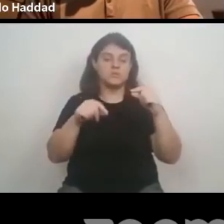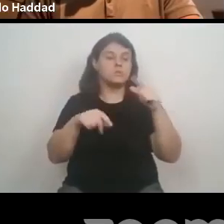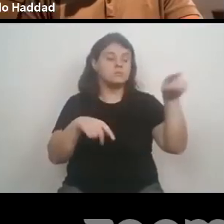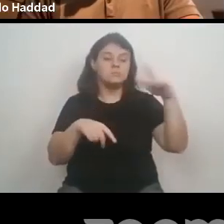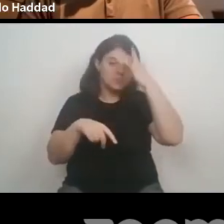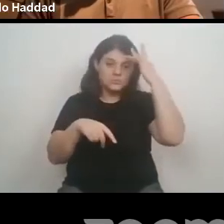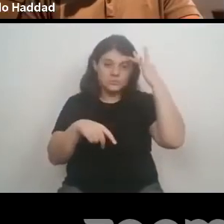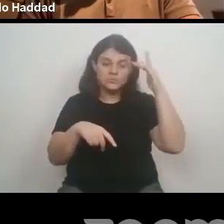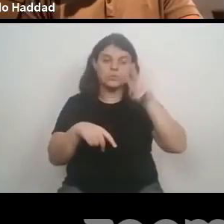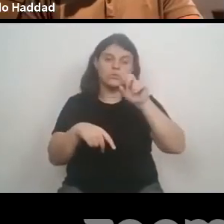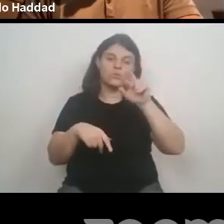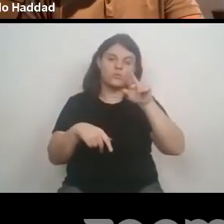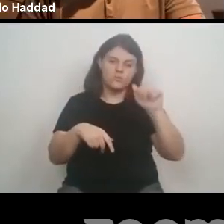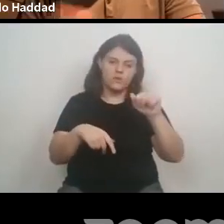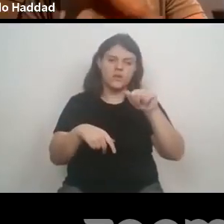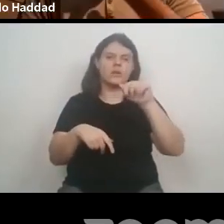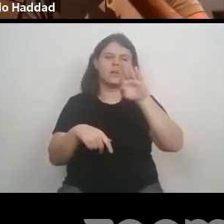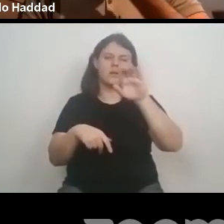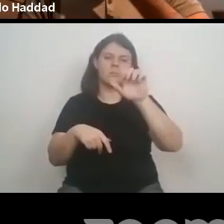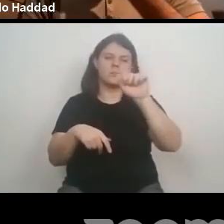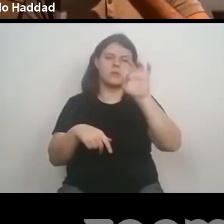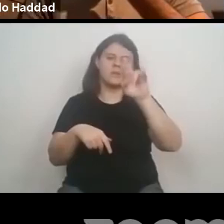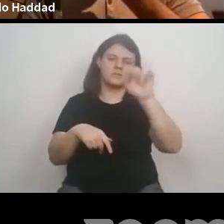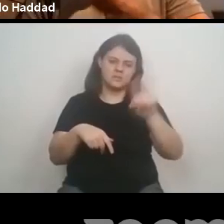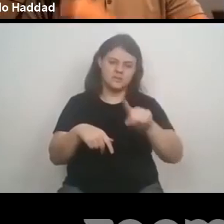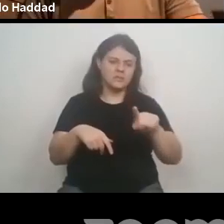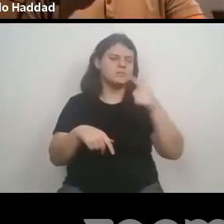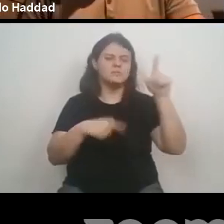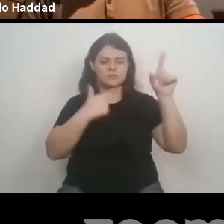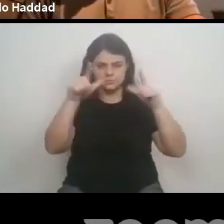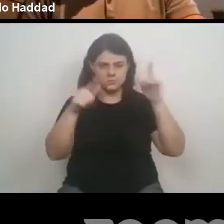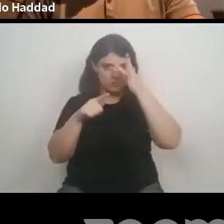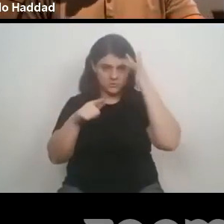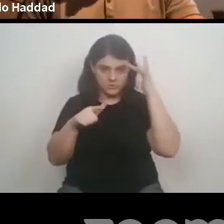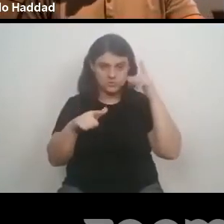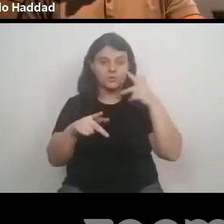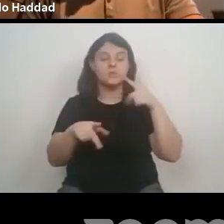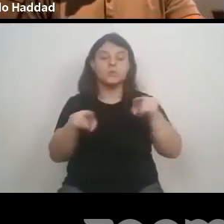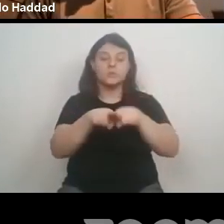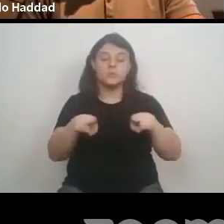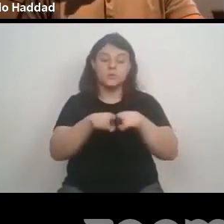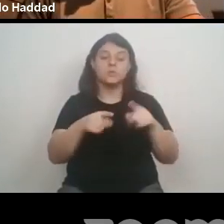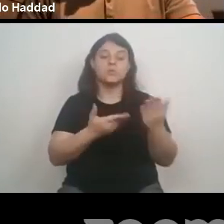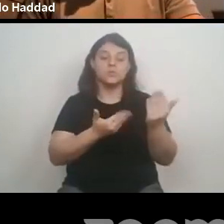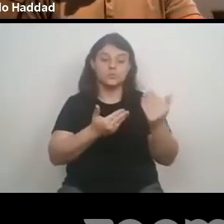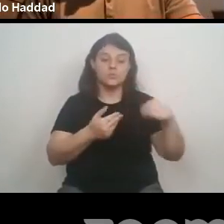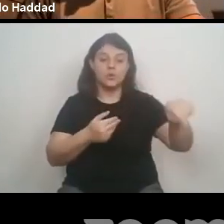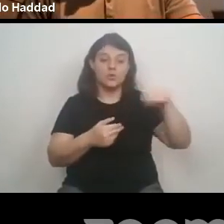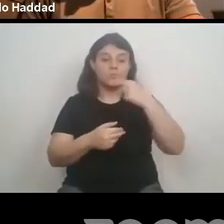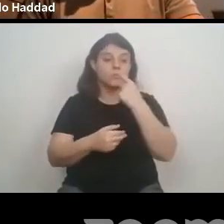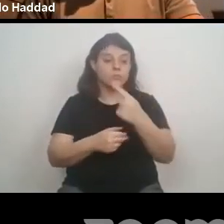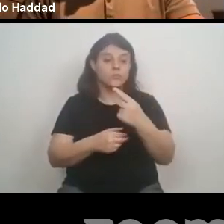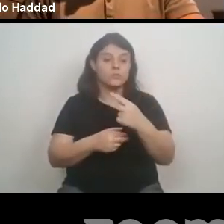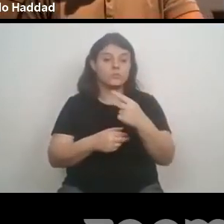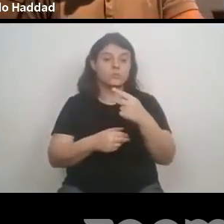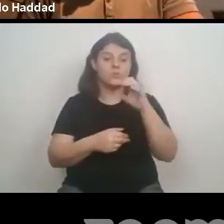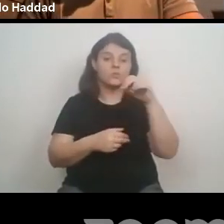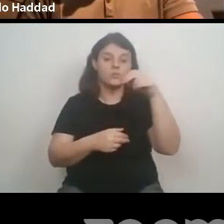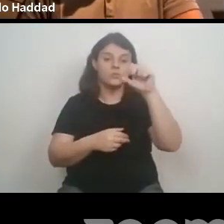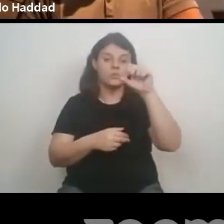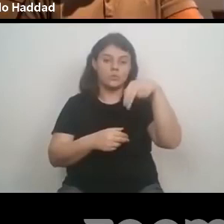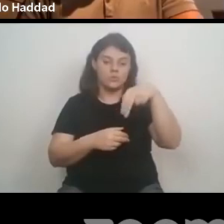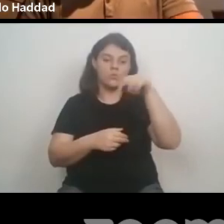da Vera Lúcia, Beatriz Vargas e outros companheiros, né? Falamos dos jovens criminalistas, Bruno, não falamos do Conrado